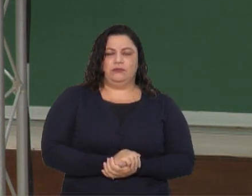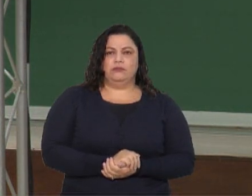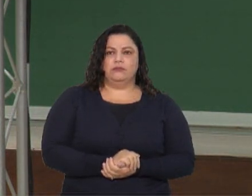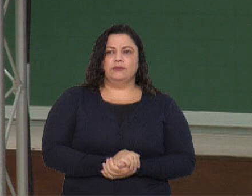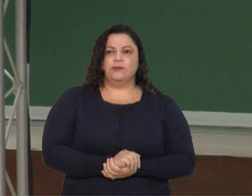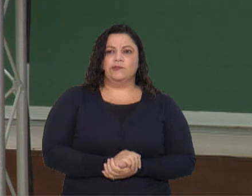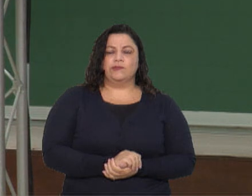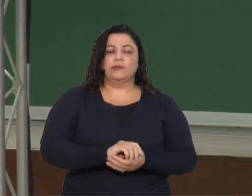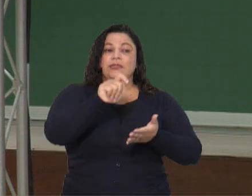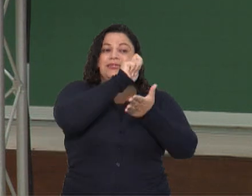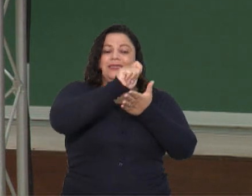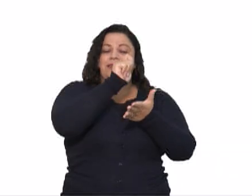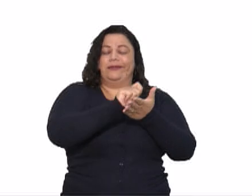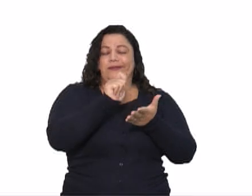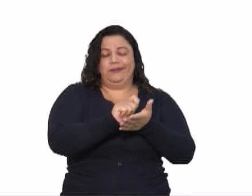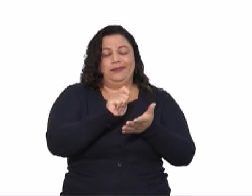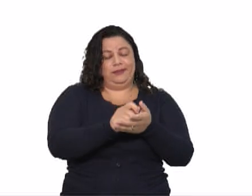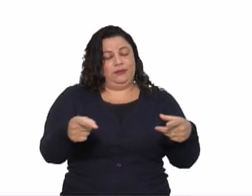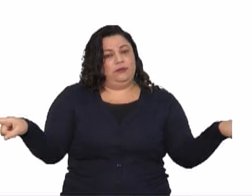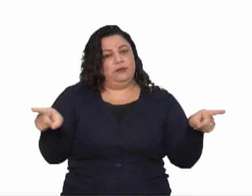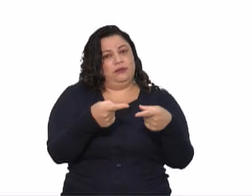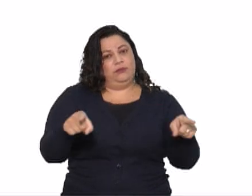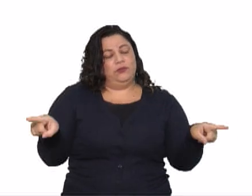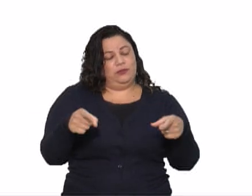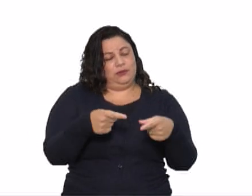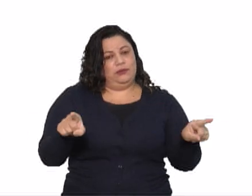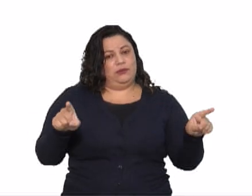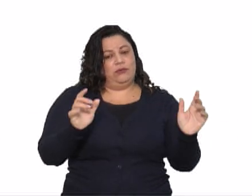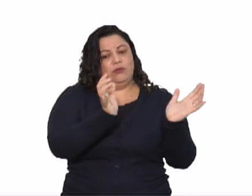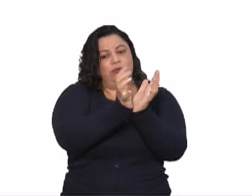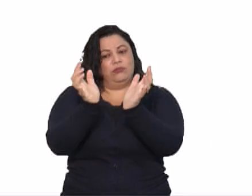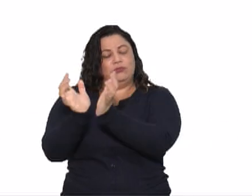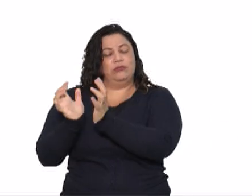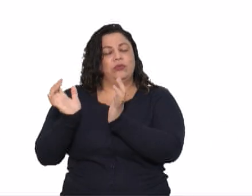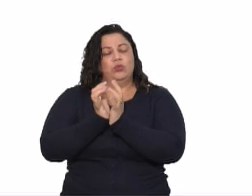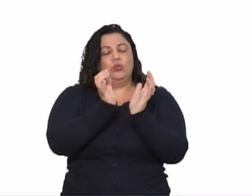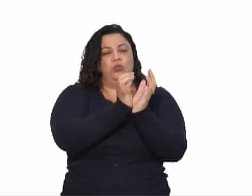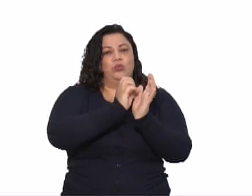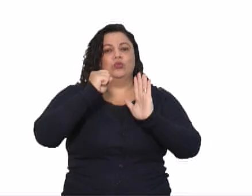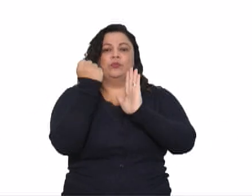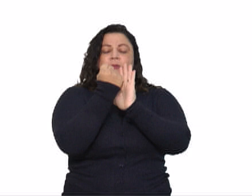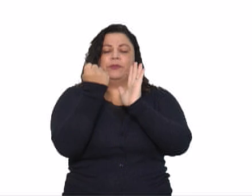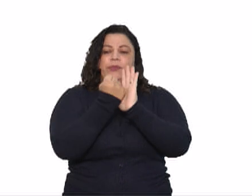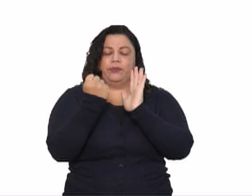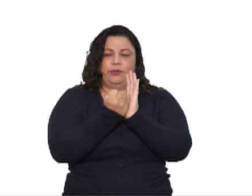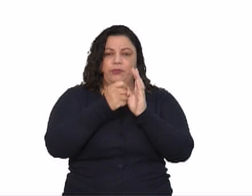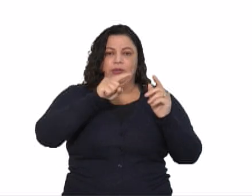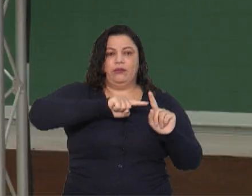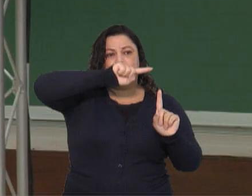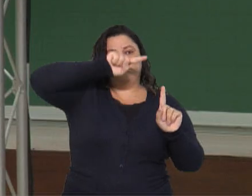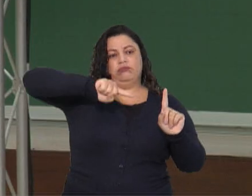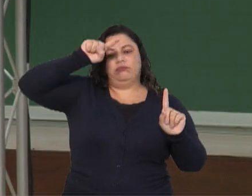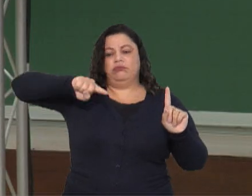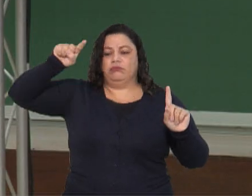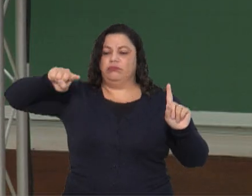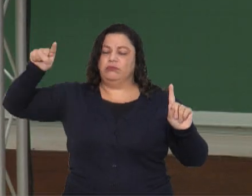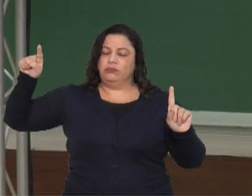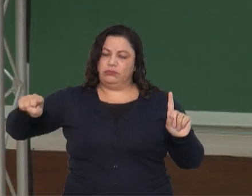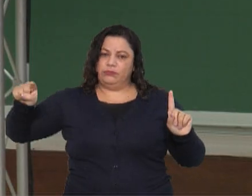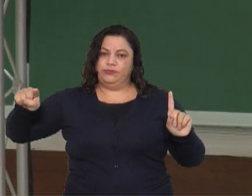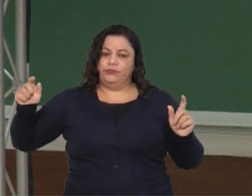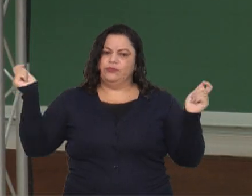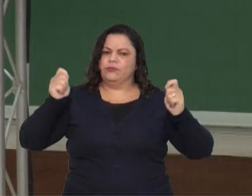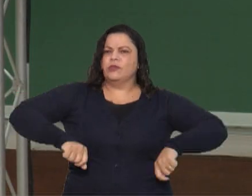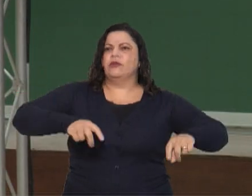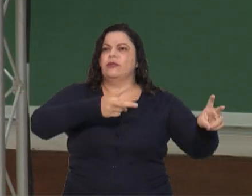Nessa escrita musical, ela tem um conjunto de sinais gráficos. Vocês vão ver exemplos disso e vão até